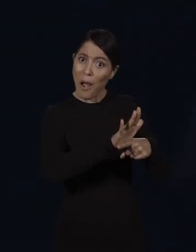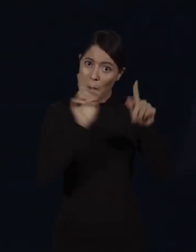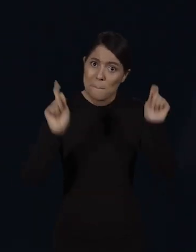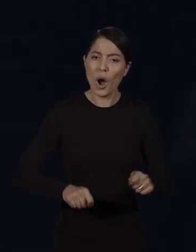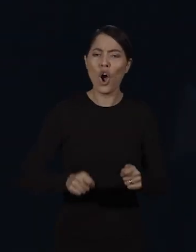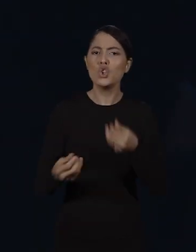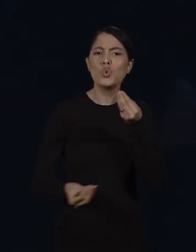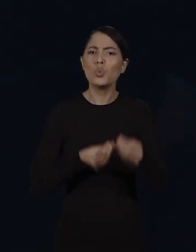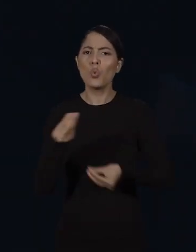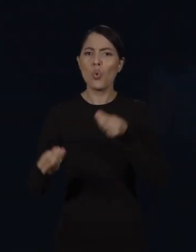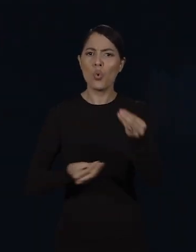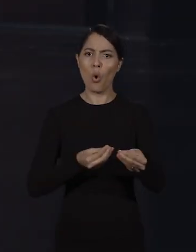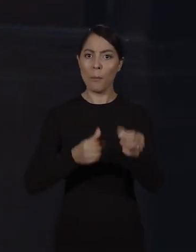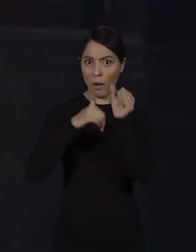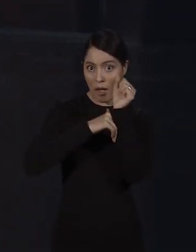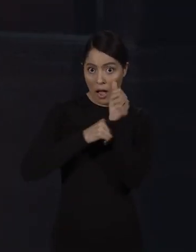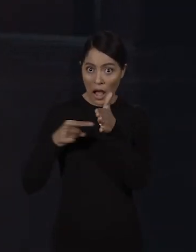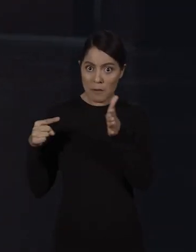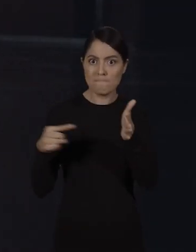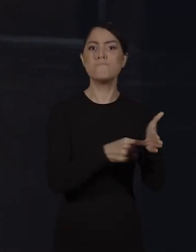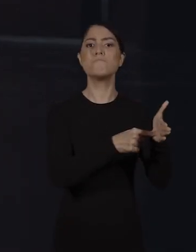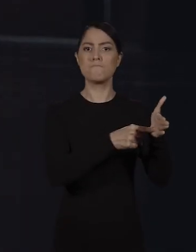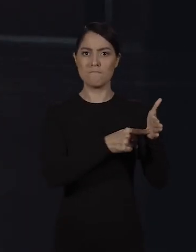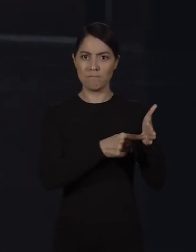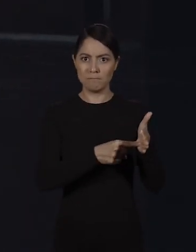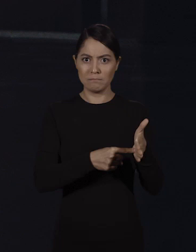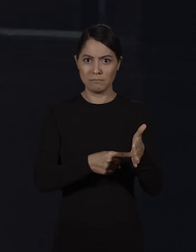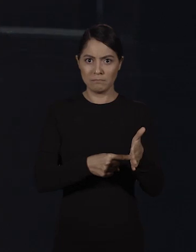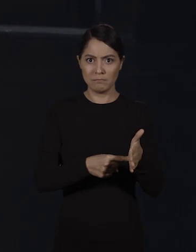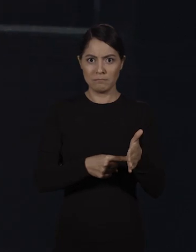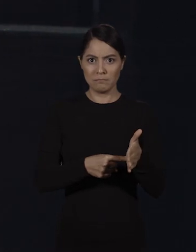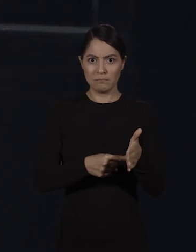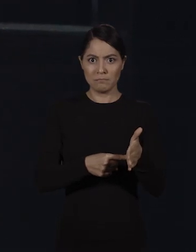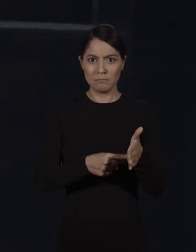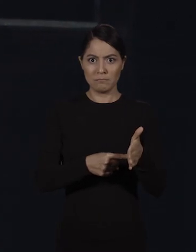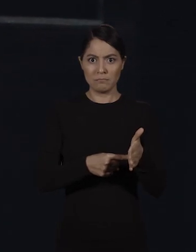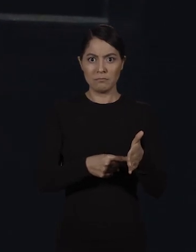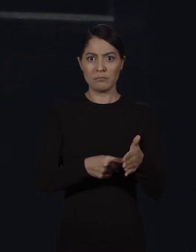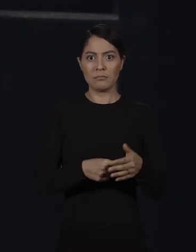ainda não sabe como pedir ajuda. Denuncie anonimamente.